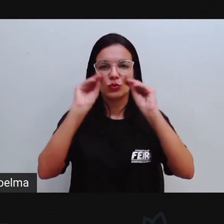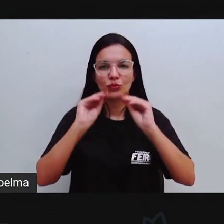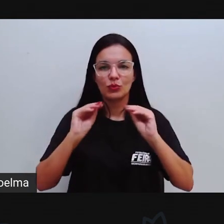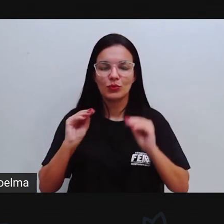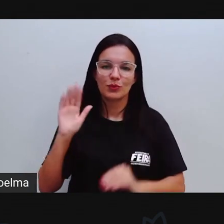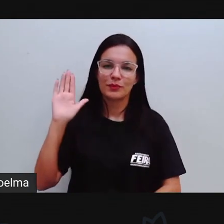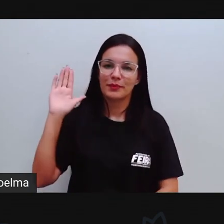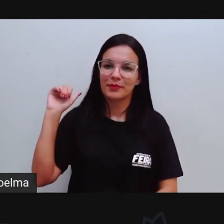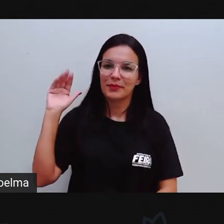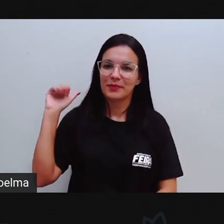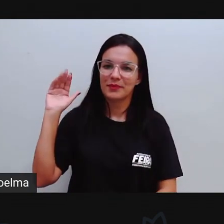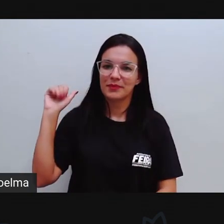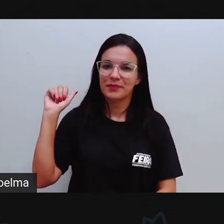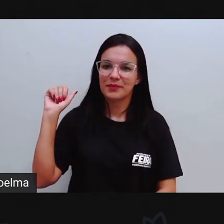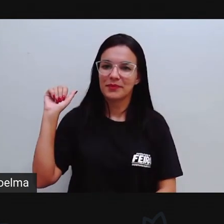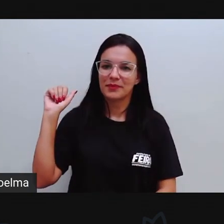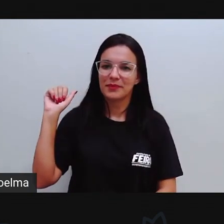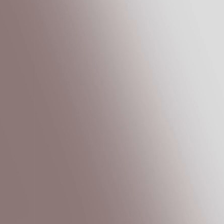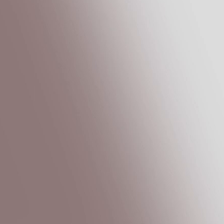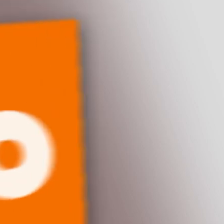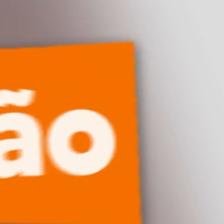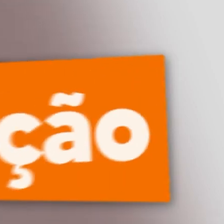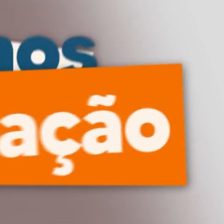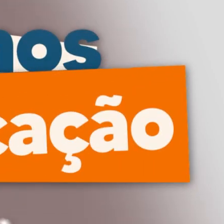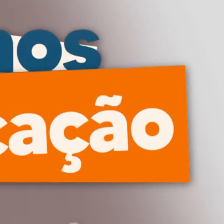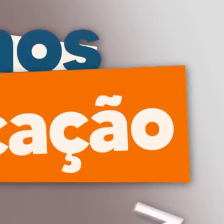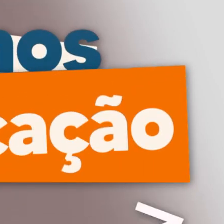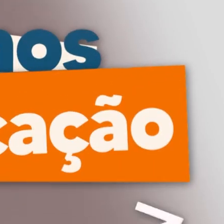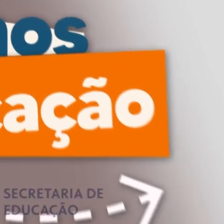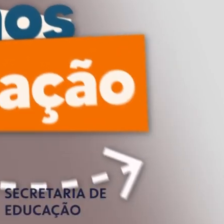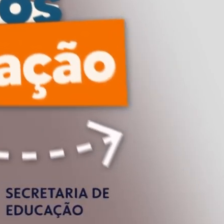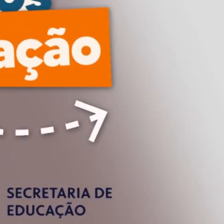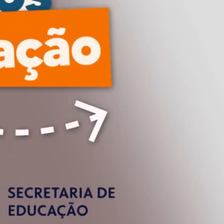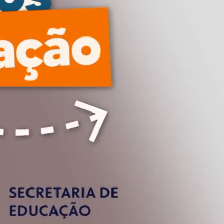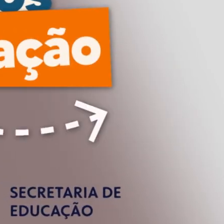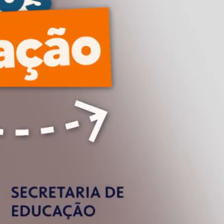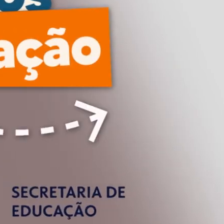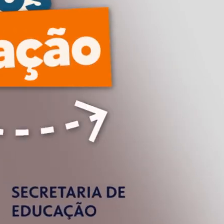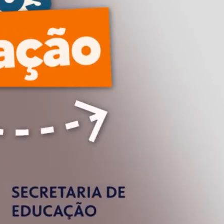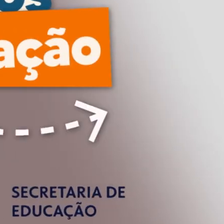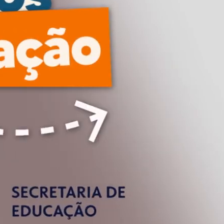-Tainá, até a próxima aula. Tchau, tchau. Tchau. Tchau, tchau.